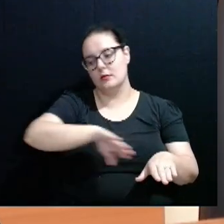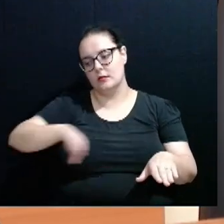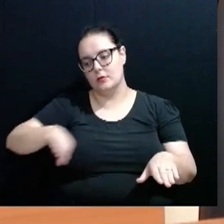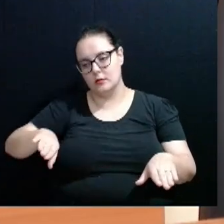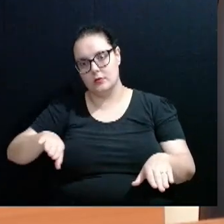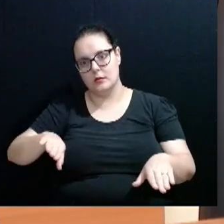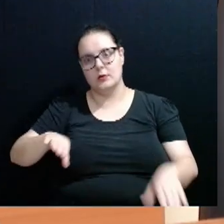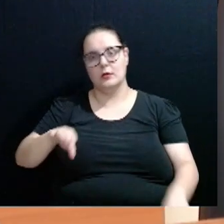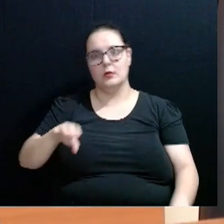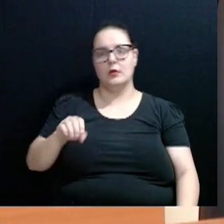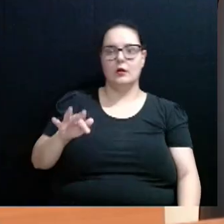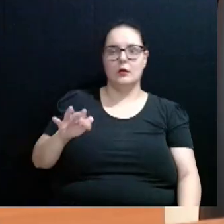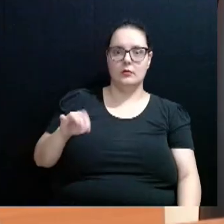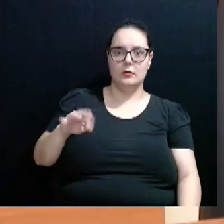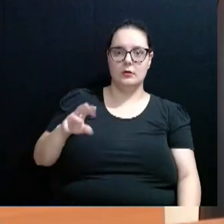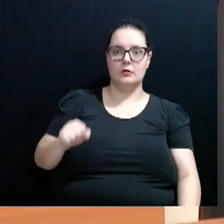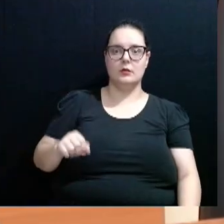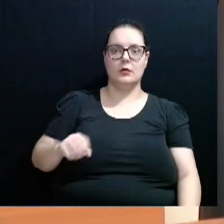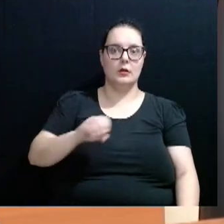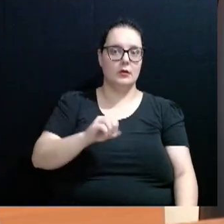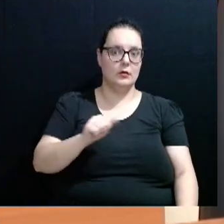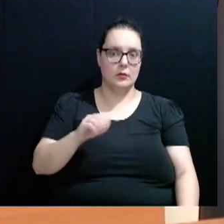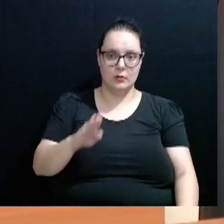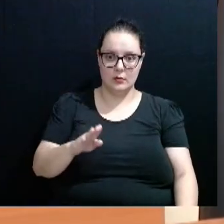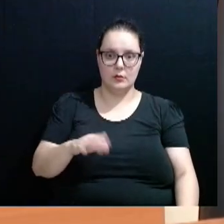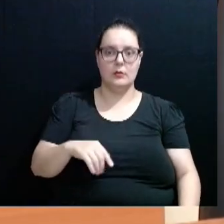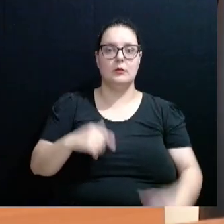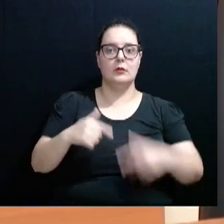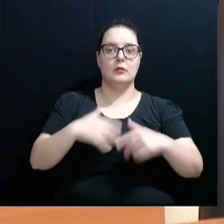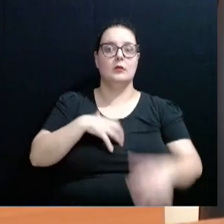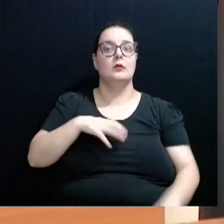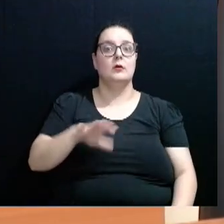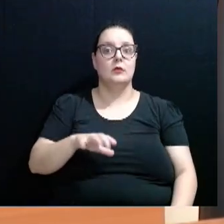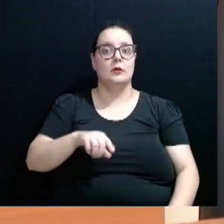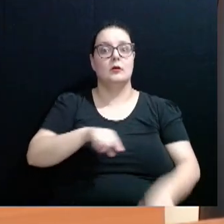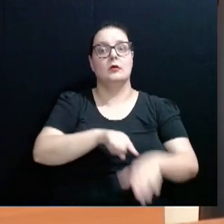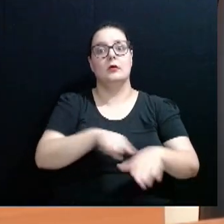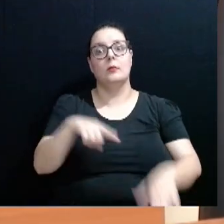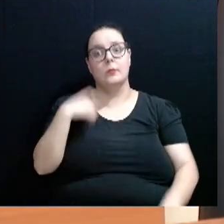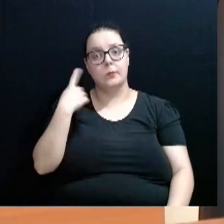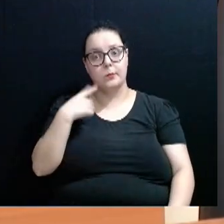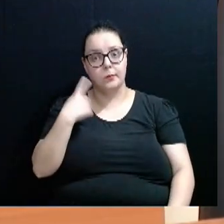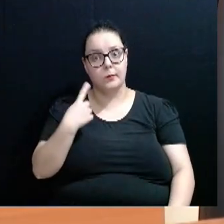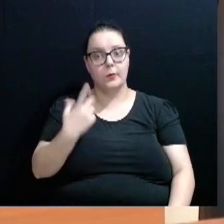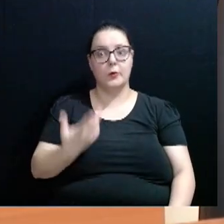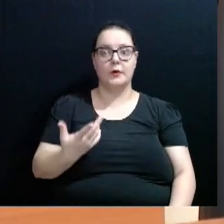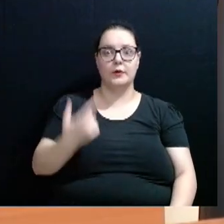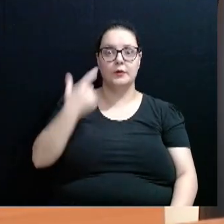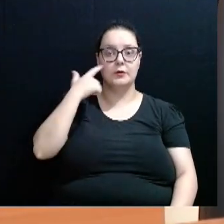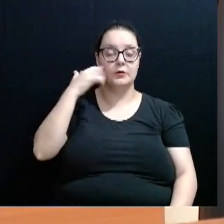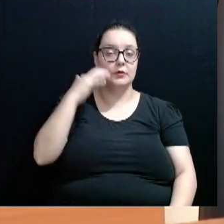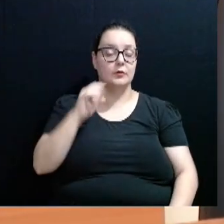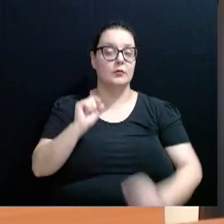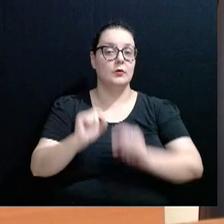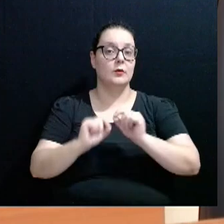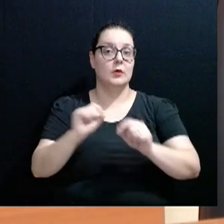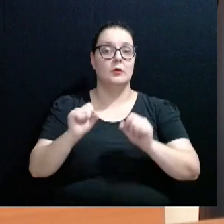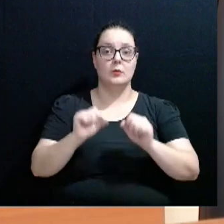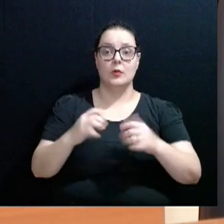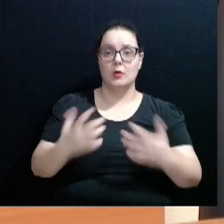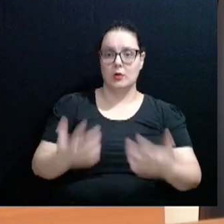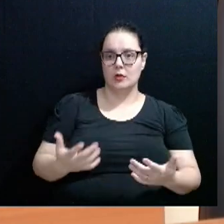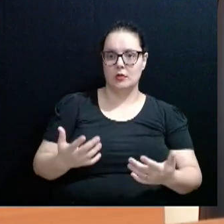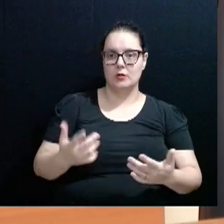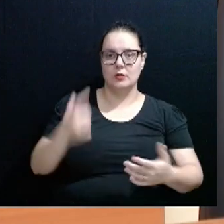de trabalho, né? A OAB está com um trabalho assim, né, de afastar advogados. Então, pensar o que a gente pode, o que se pode pensar aqui na